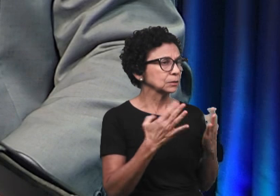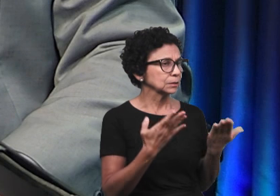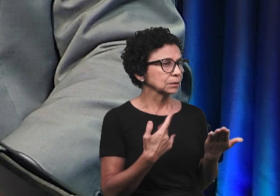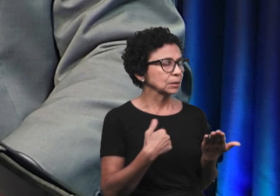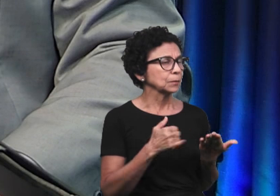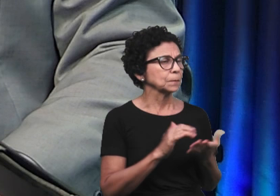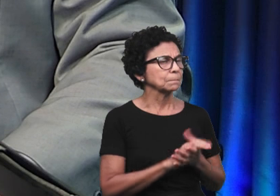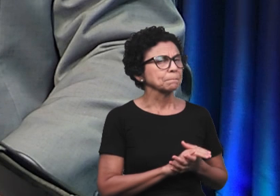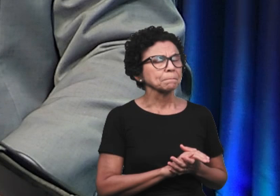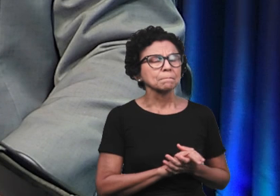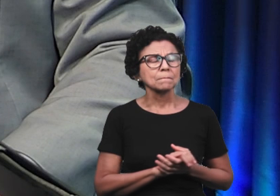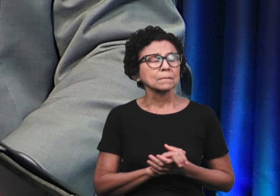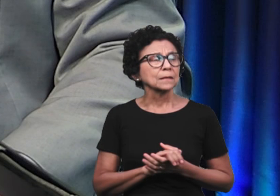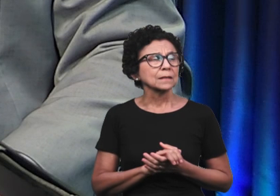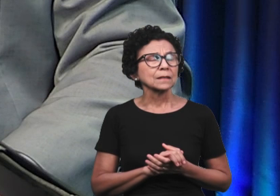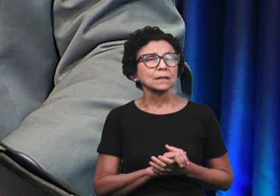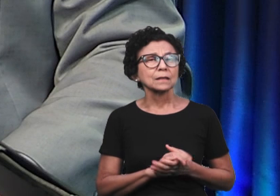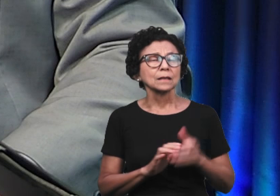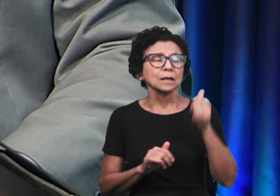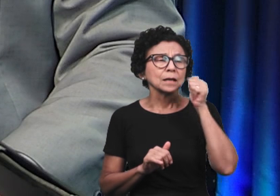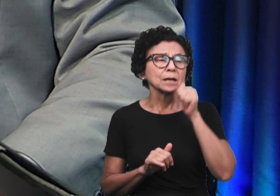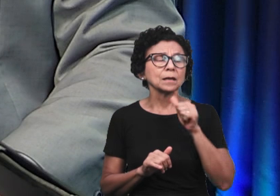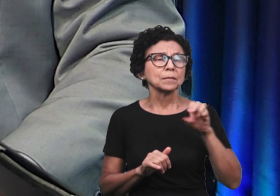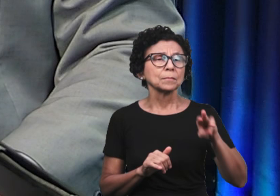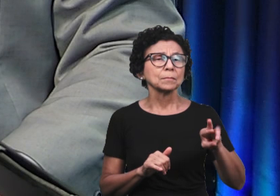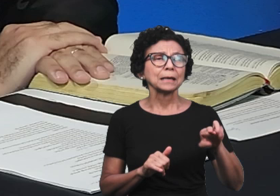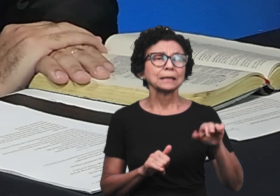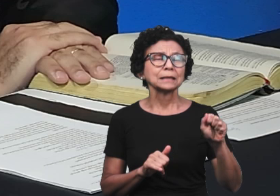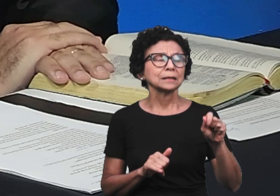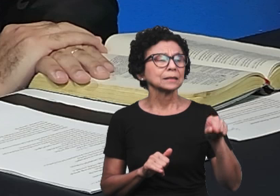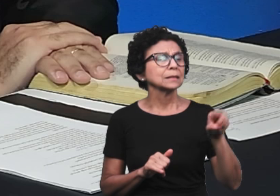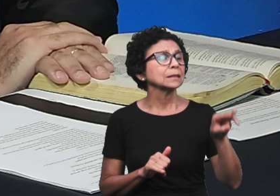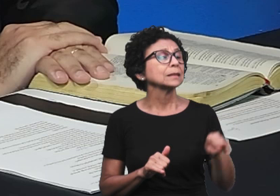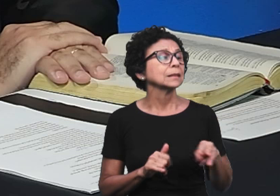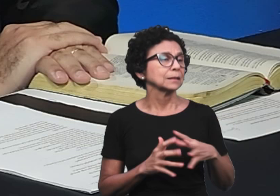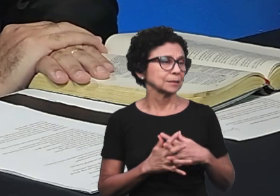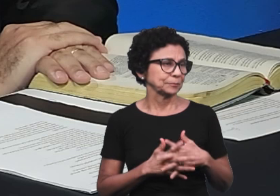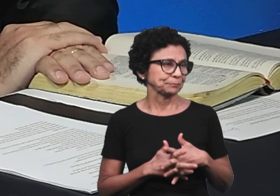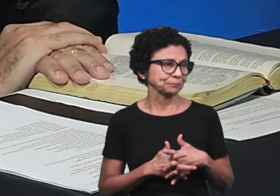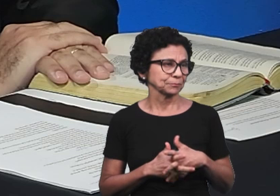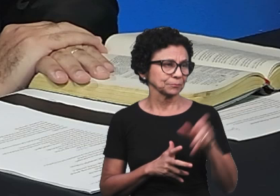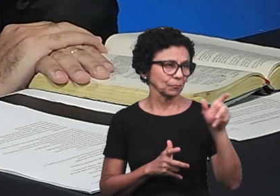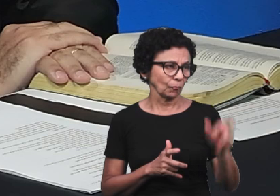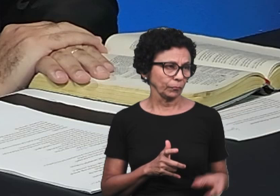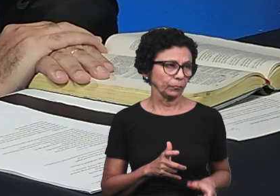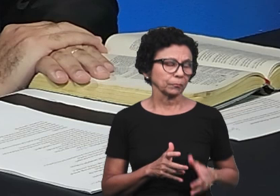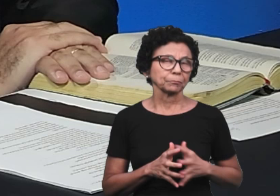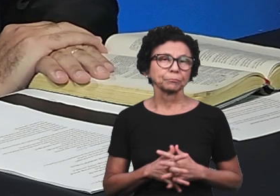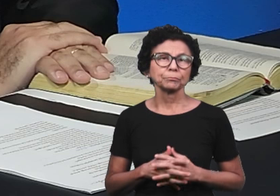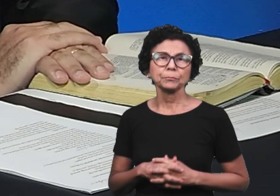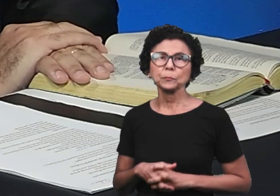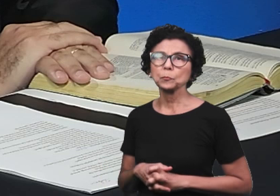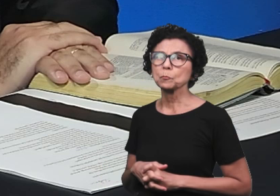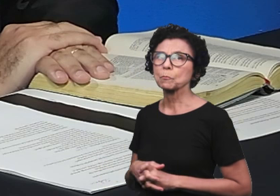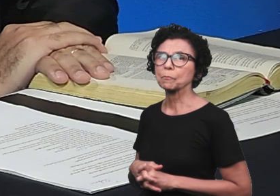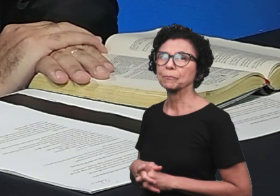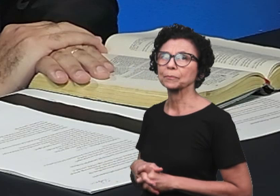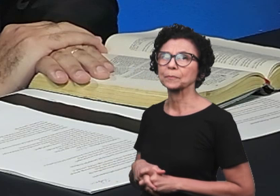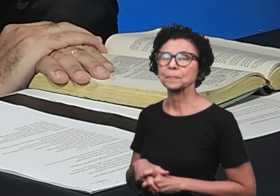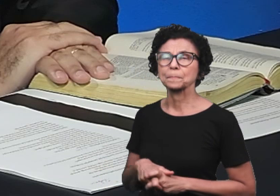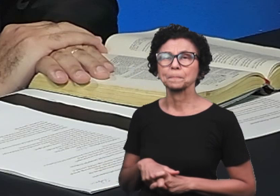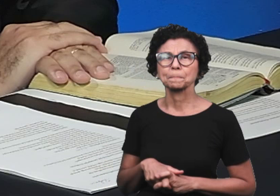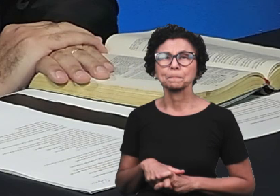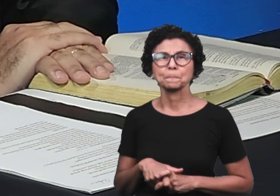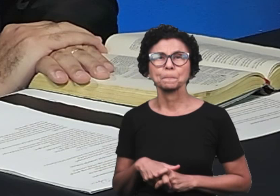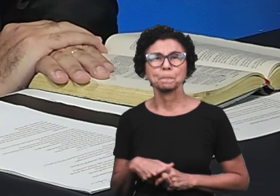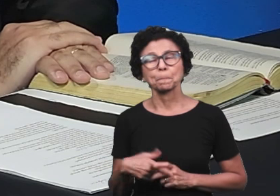era efetivamente Maria Madalena. Amém. Bom, Maria, o próprio nome, né,